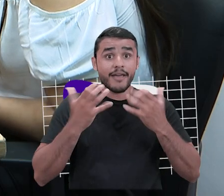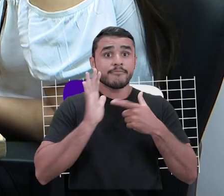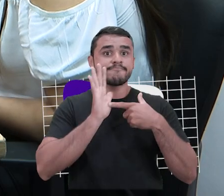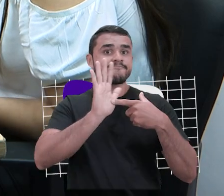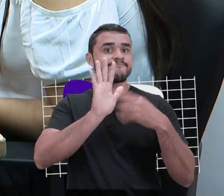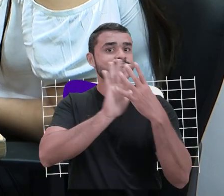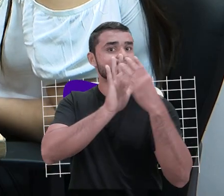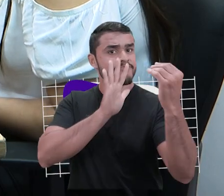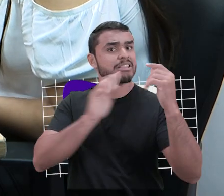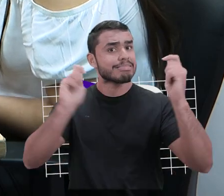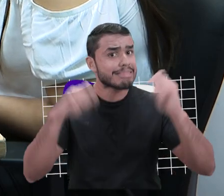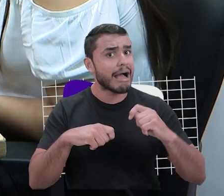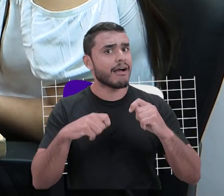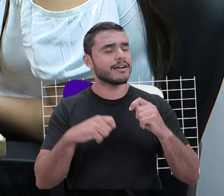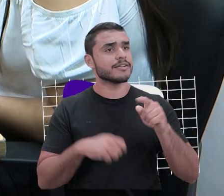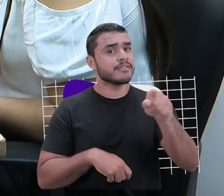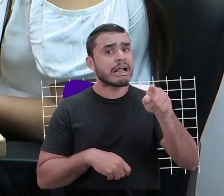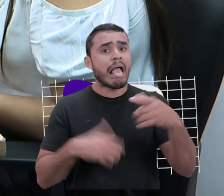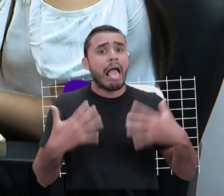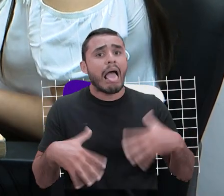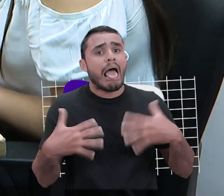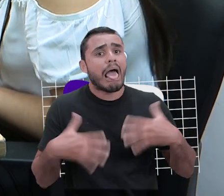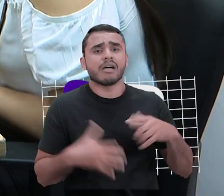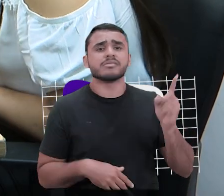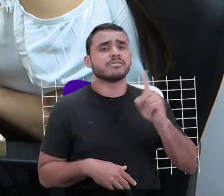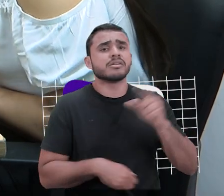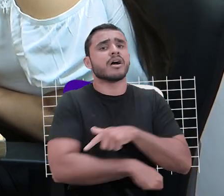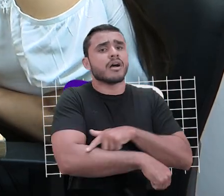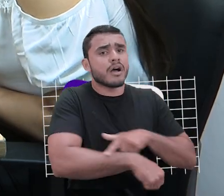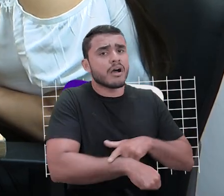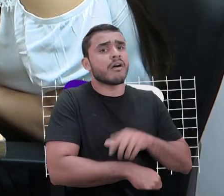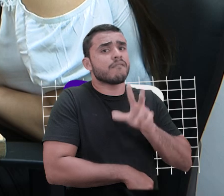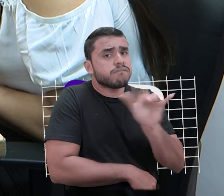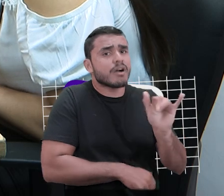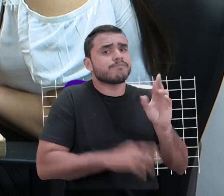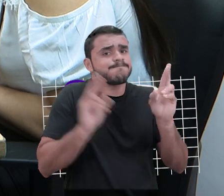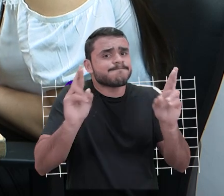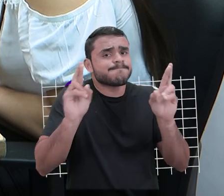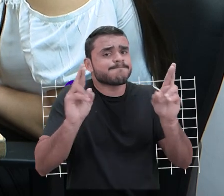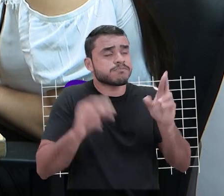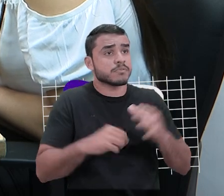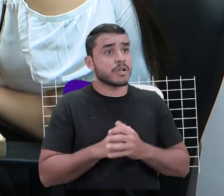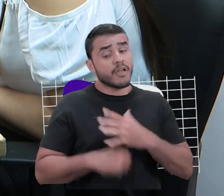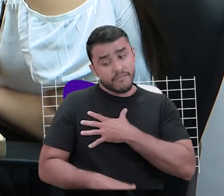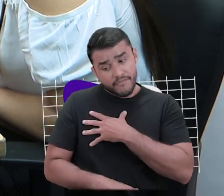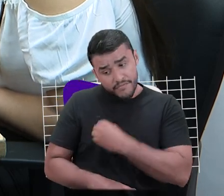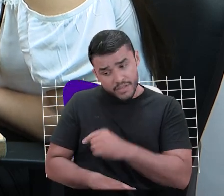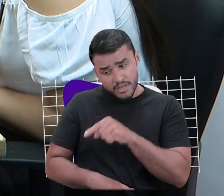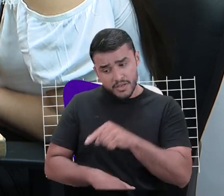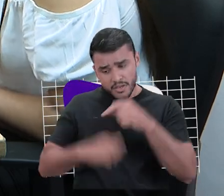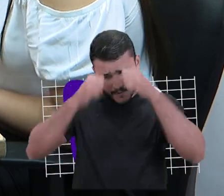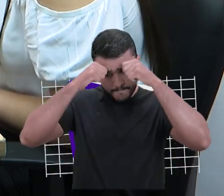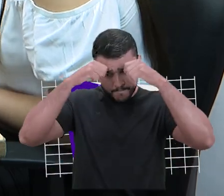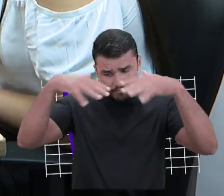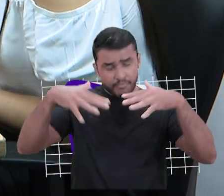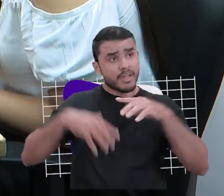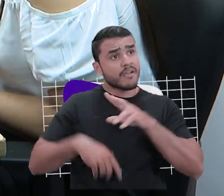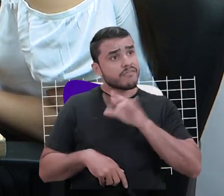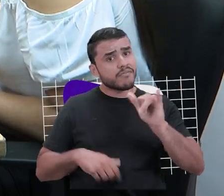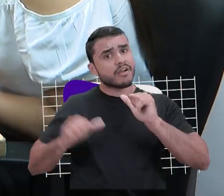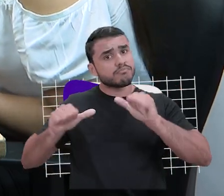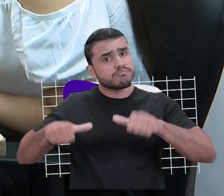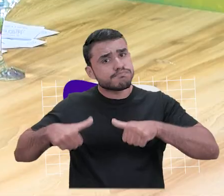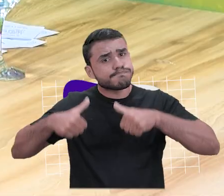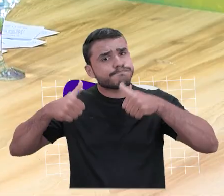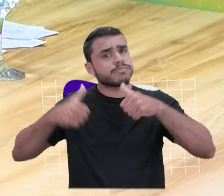eu busco ver o lado bom de tudo. E tem muitas mães, óbvio, que a vivência delas é